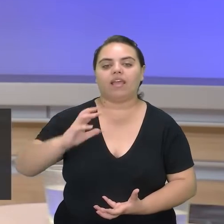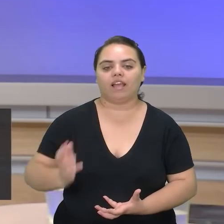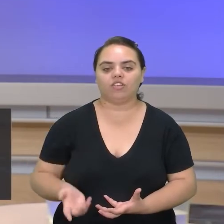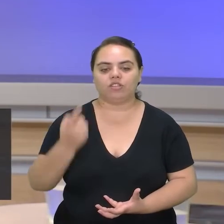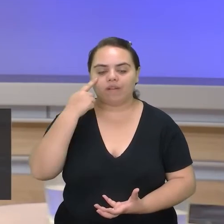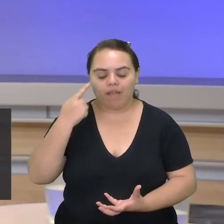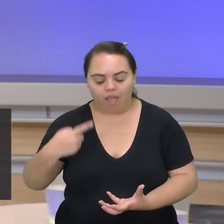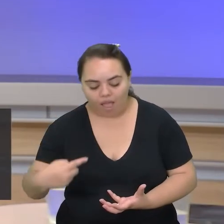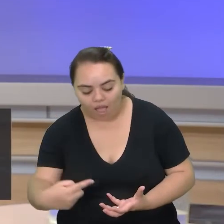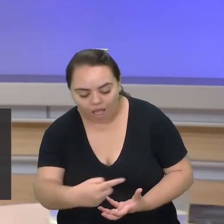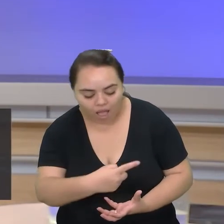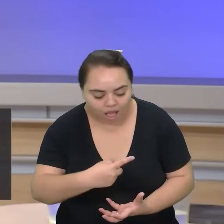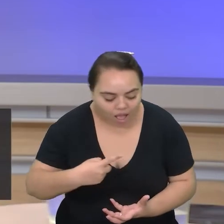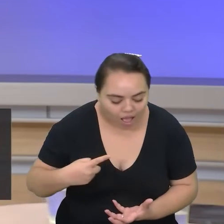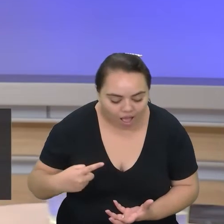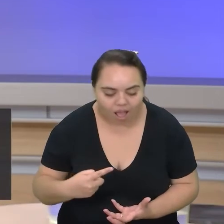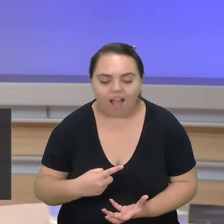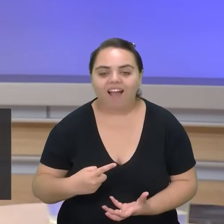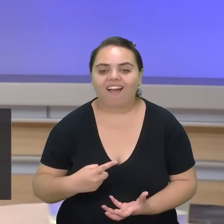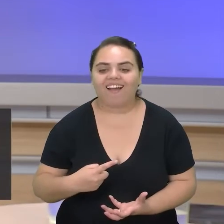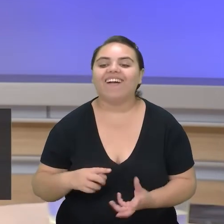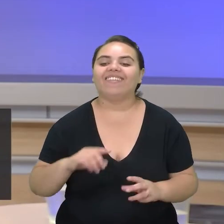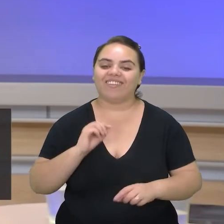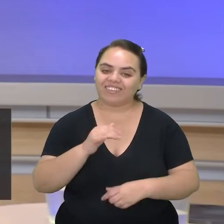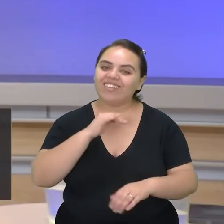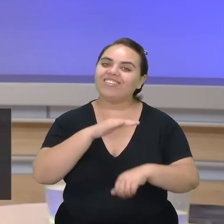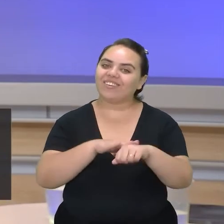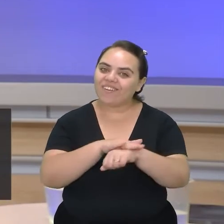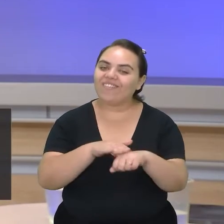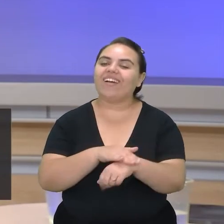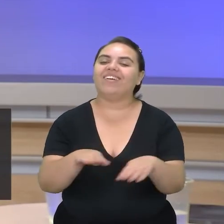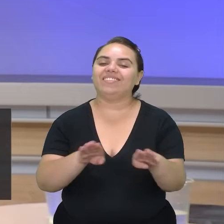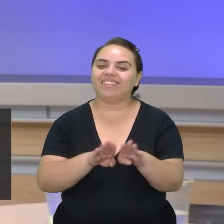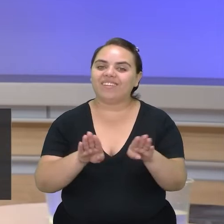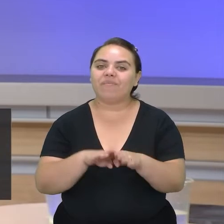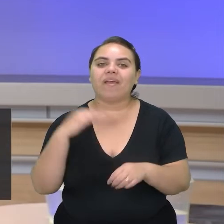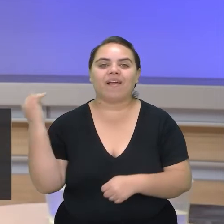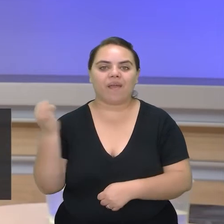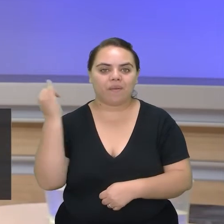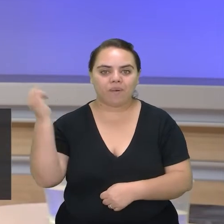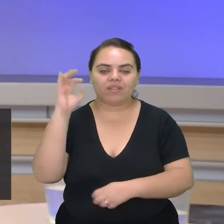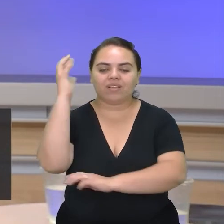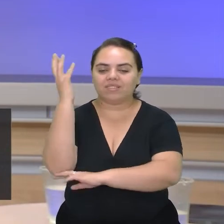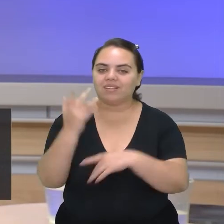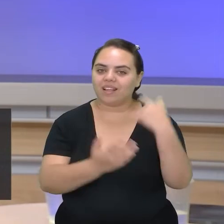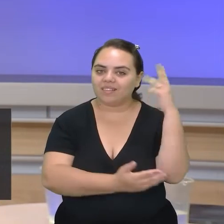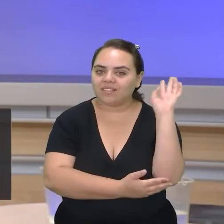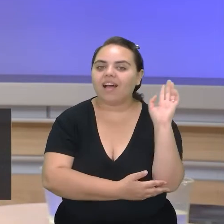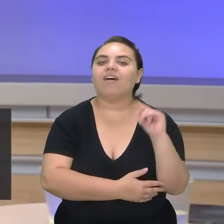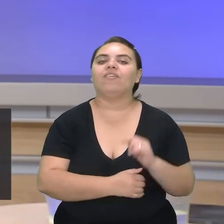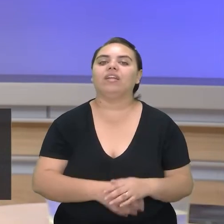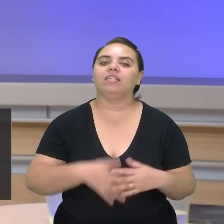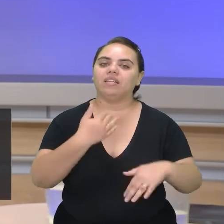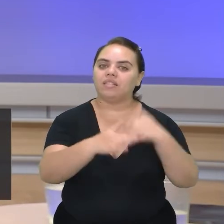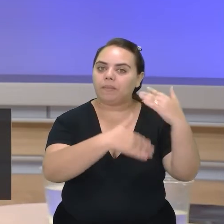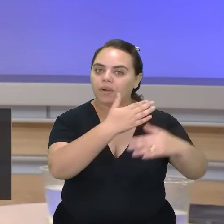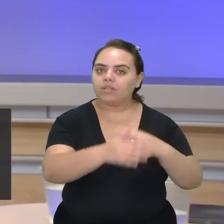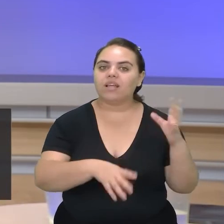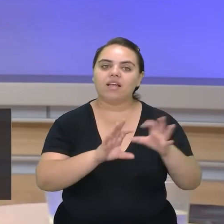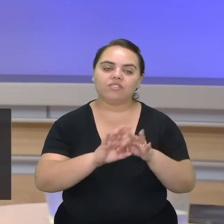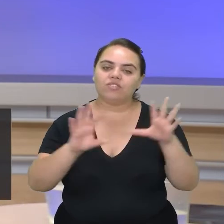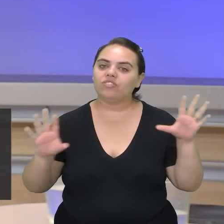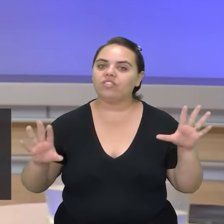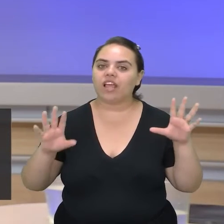a evapotranspiração. Então, a gente também conversa um pouquinho, né, sobre a importância das árvores, né, nesse processo de deixar o ar